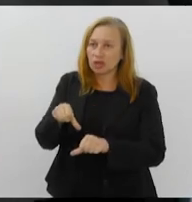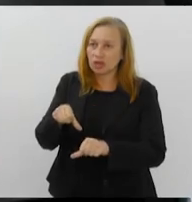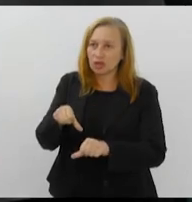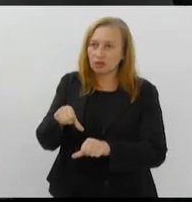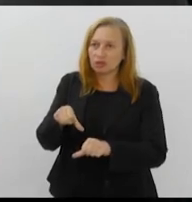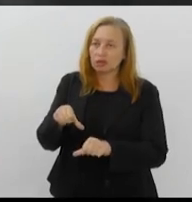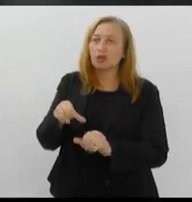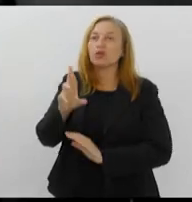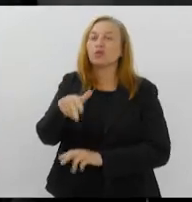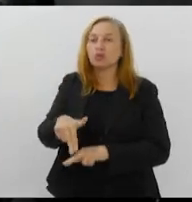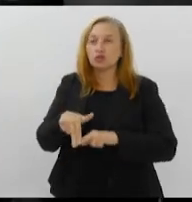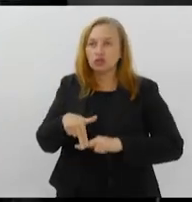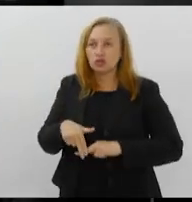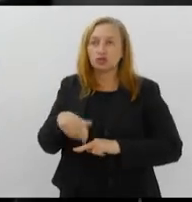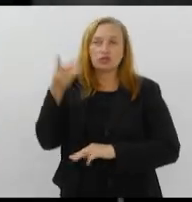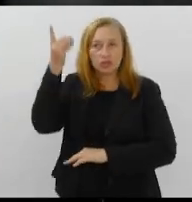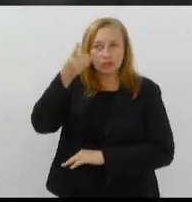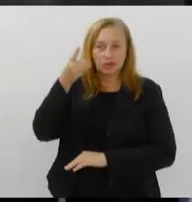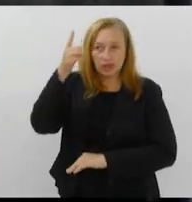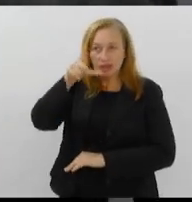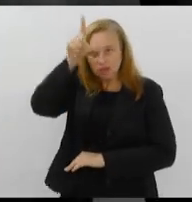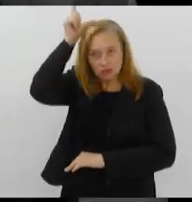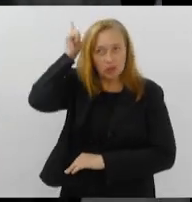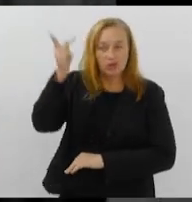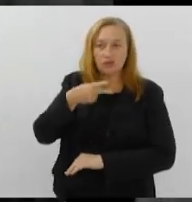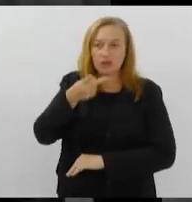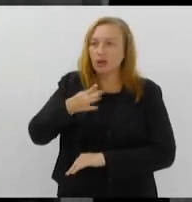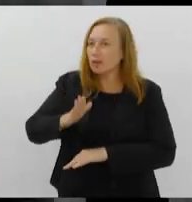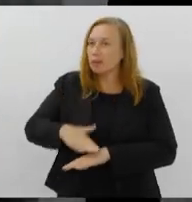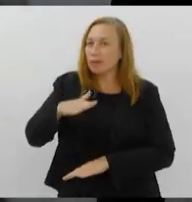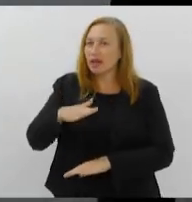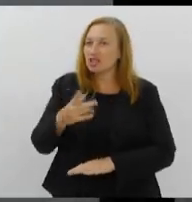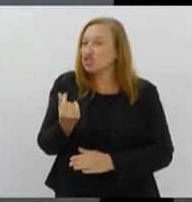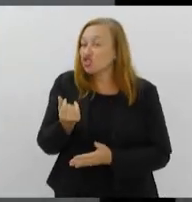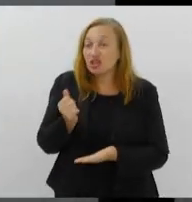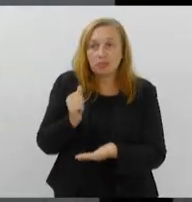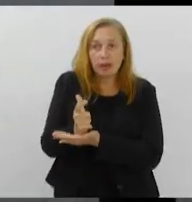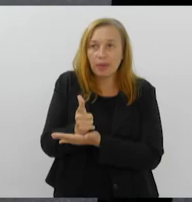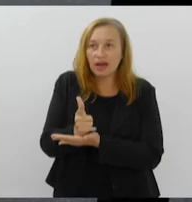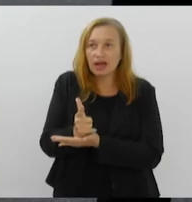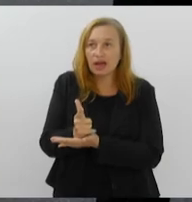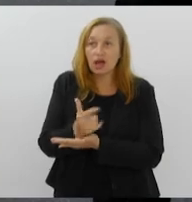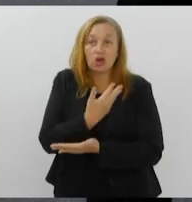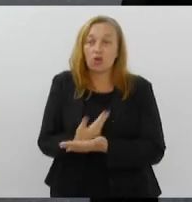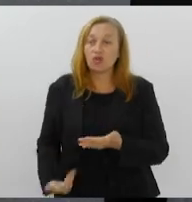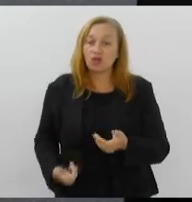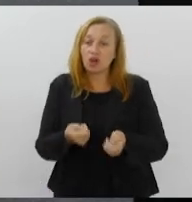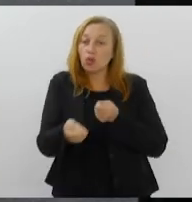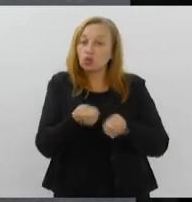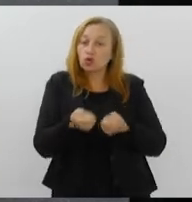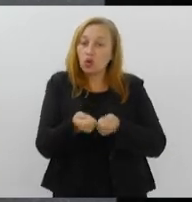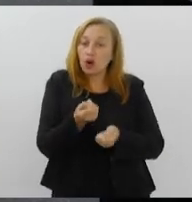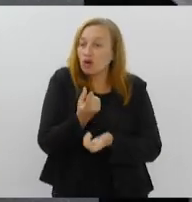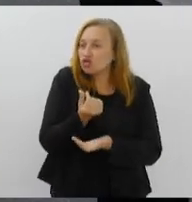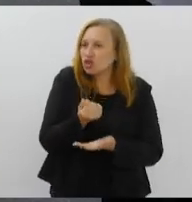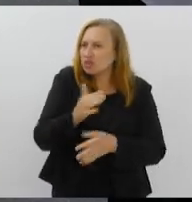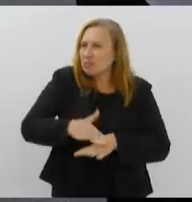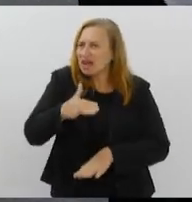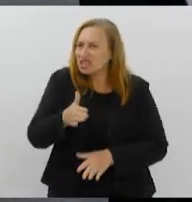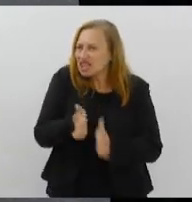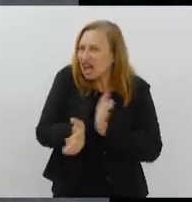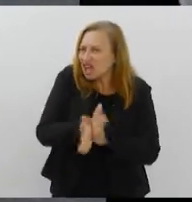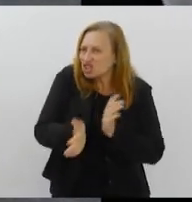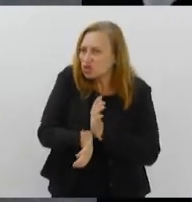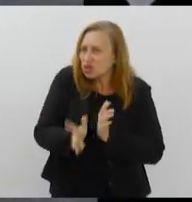pelas razões que o deputado Luiz Paulo falou. É mais subsídio. O governo disse que ia controlar as contas, põe mais subsídio.